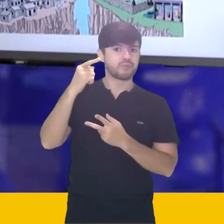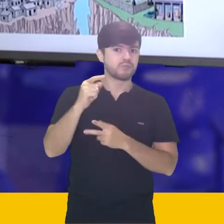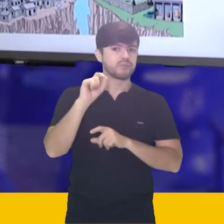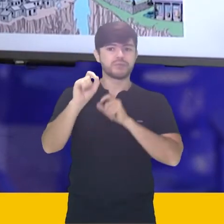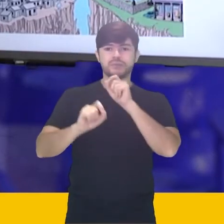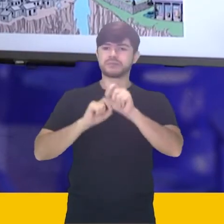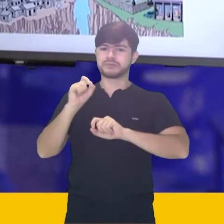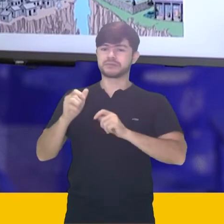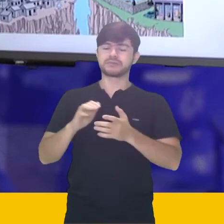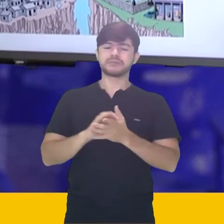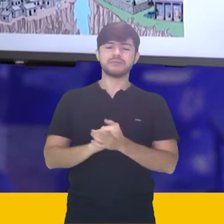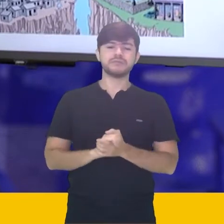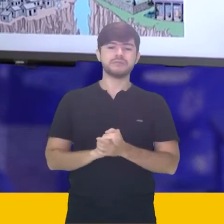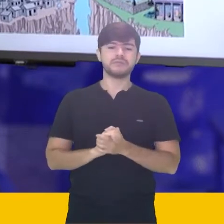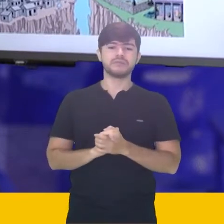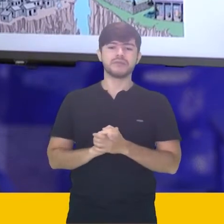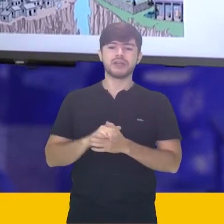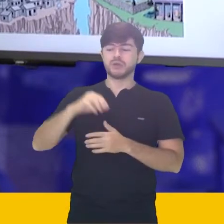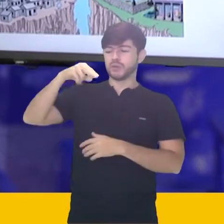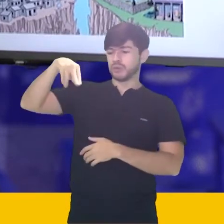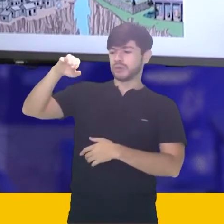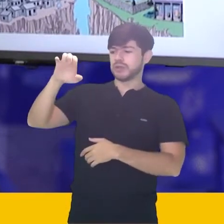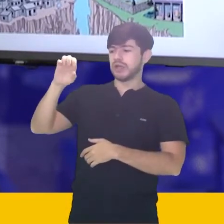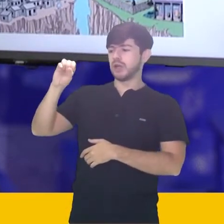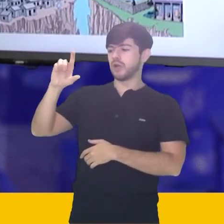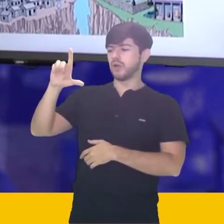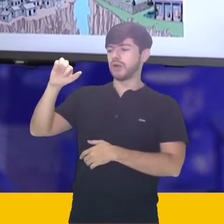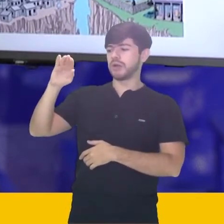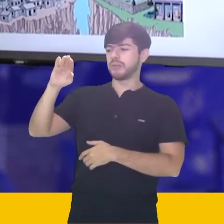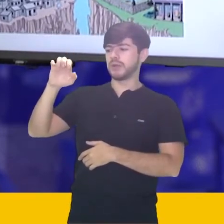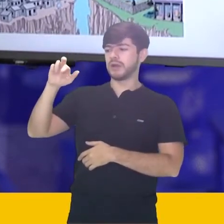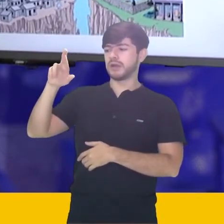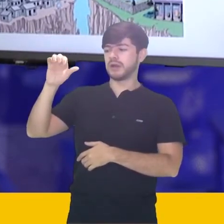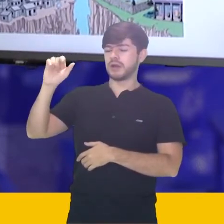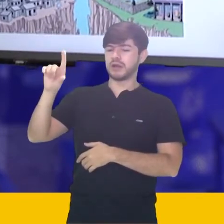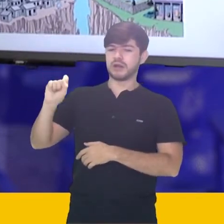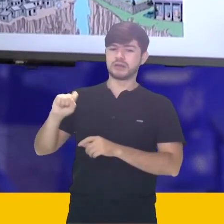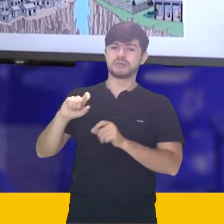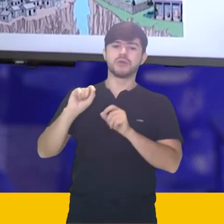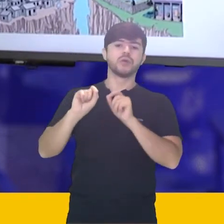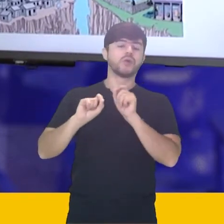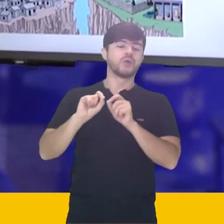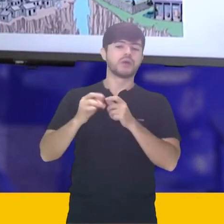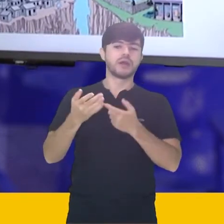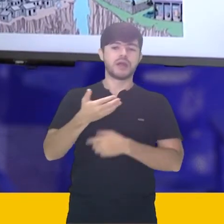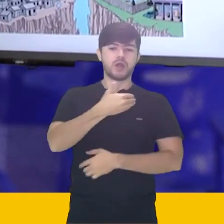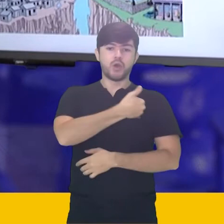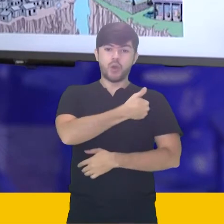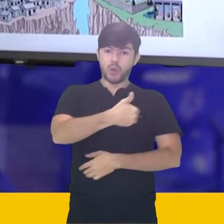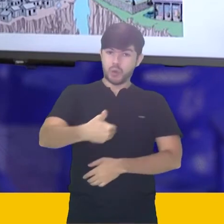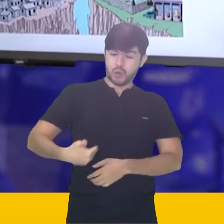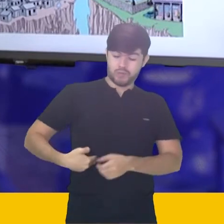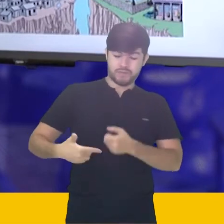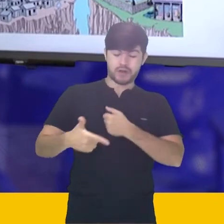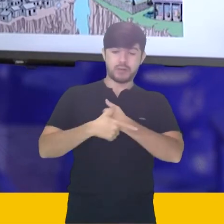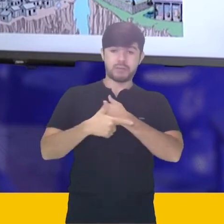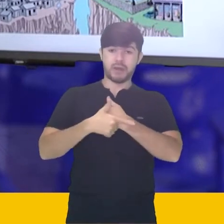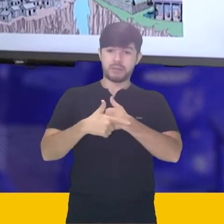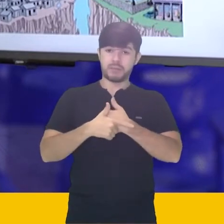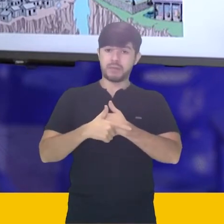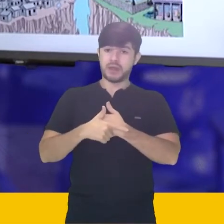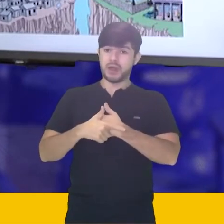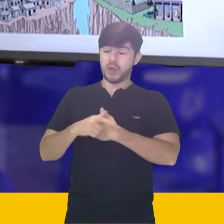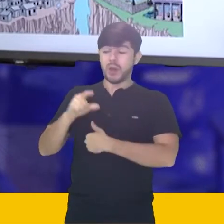eu disse na hora que eu explicou a questão do neoliberalismo, a redução do papel do Estado. O Estado um pouco mais, com menos